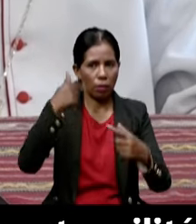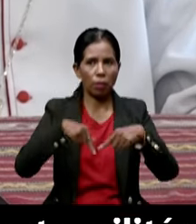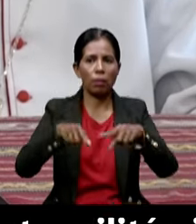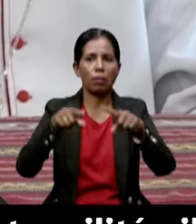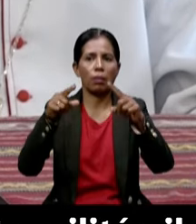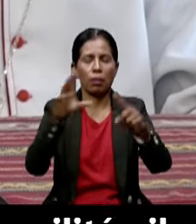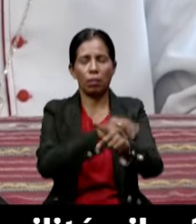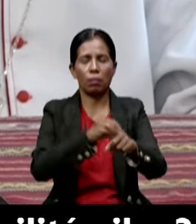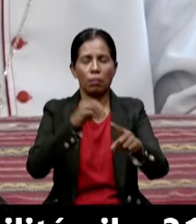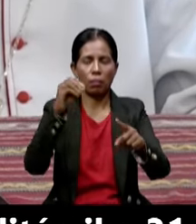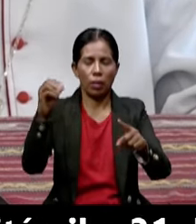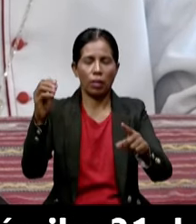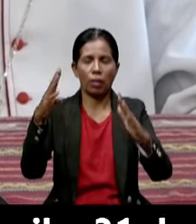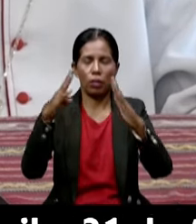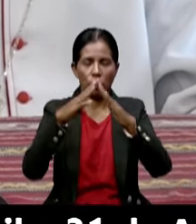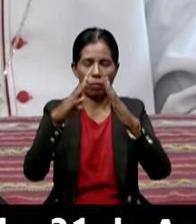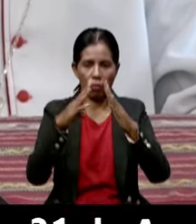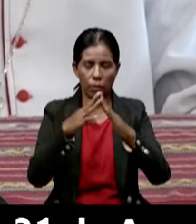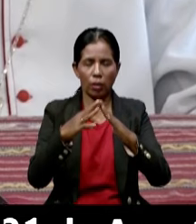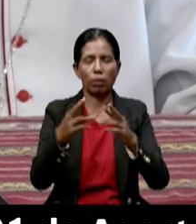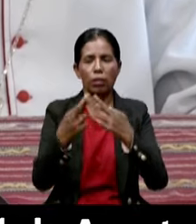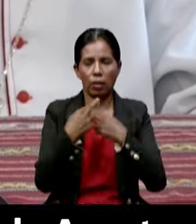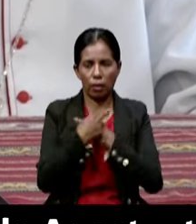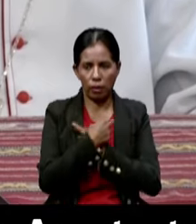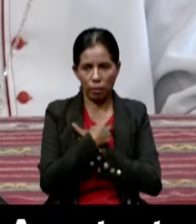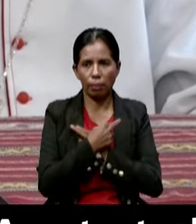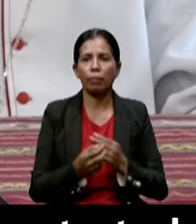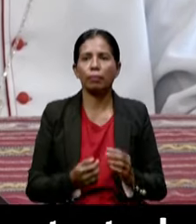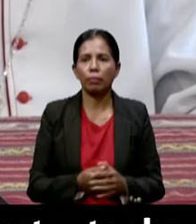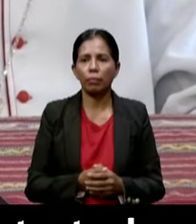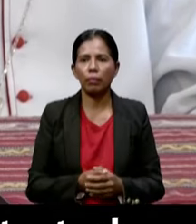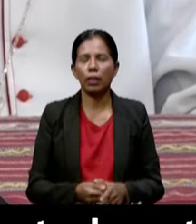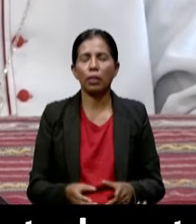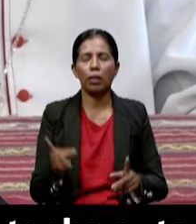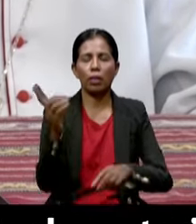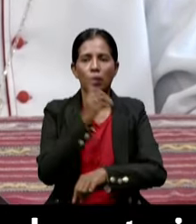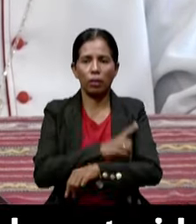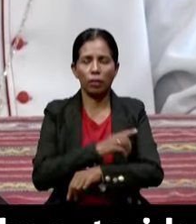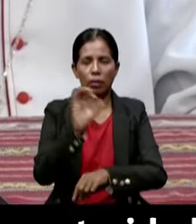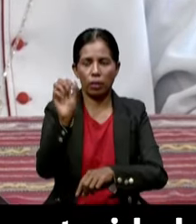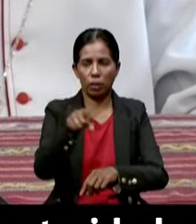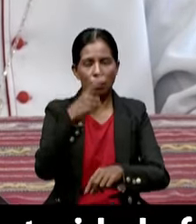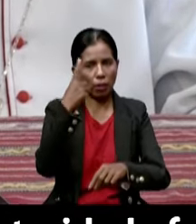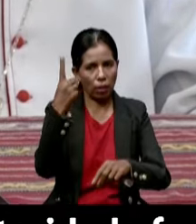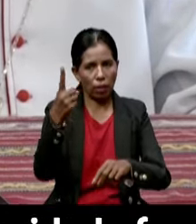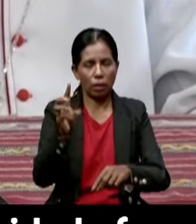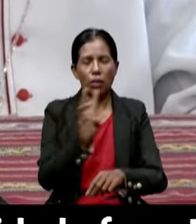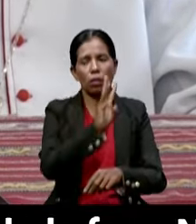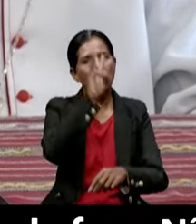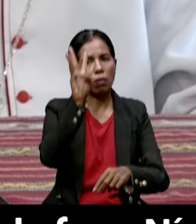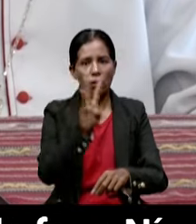Anunciatura Apostólica para descansar. No dia seguinte, dia 11,